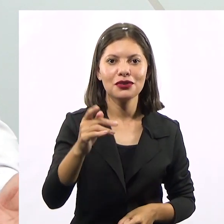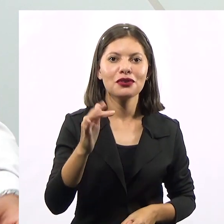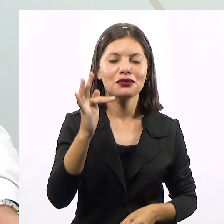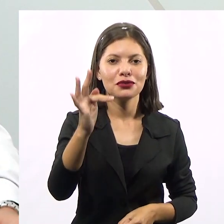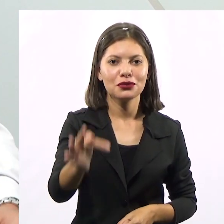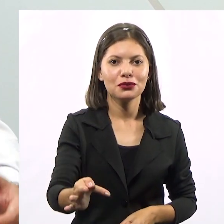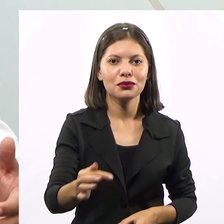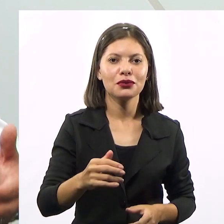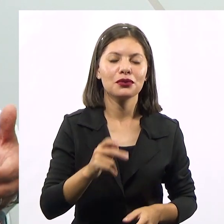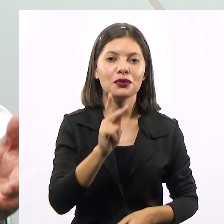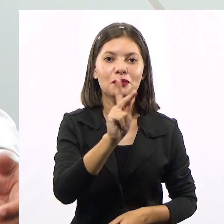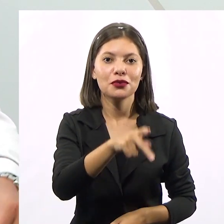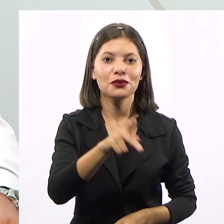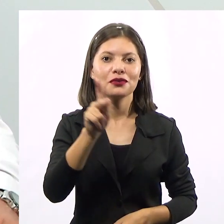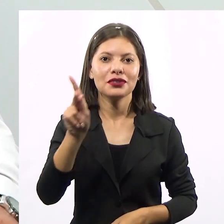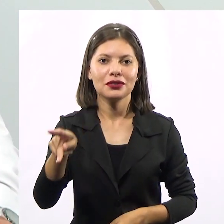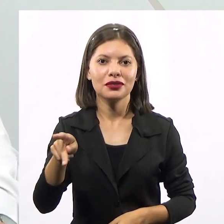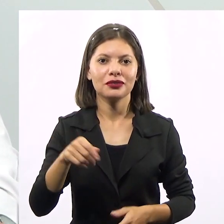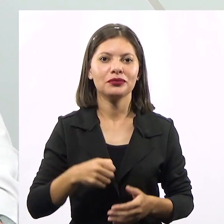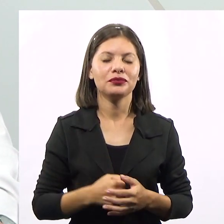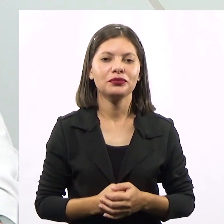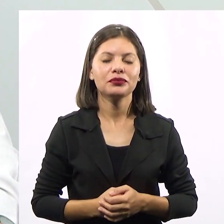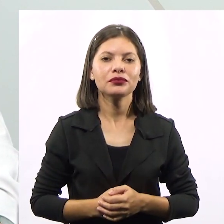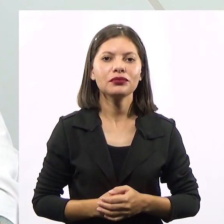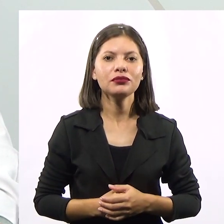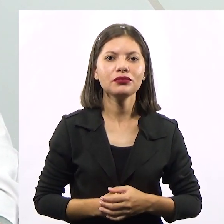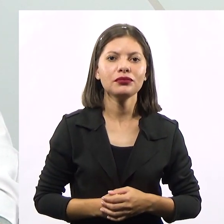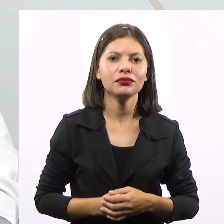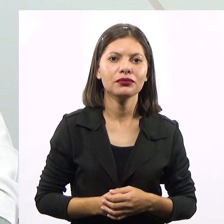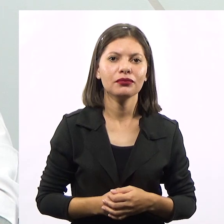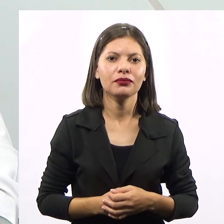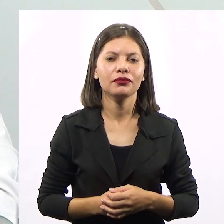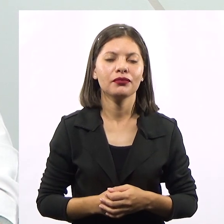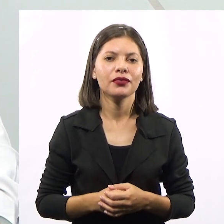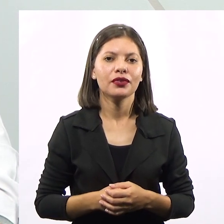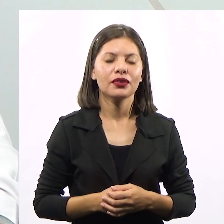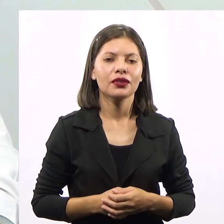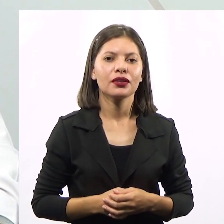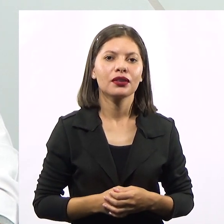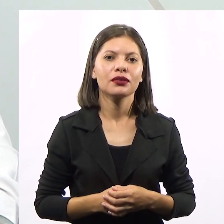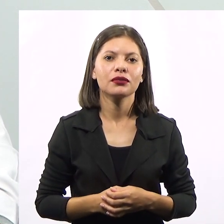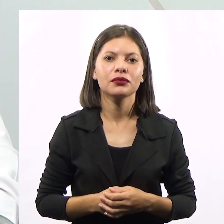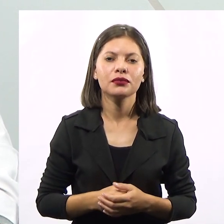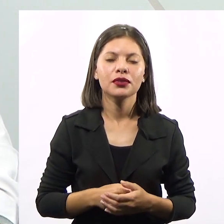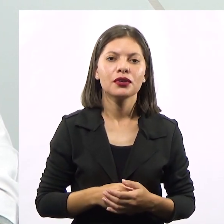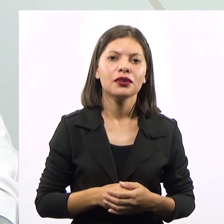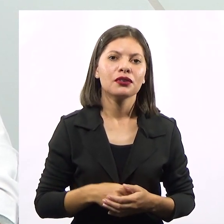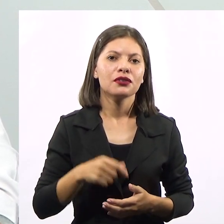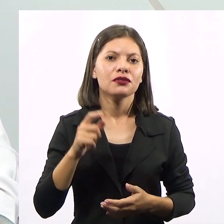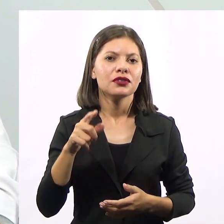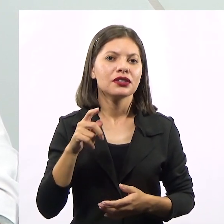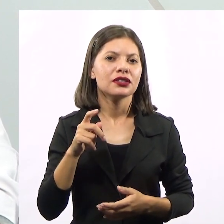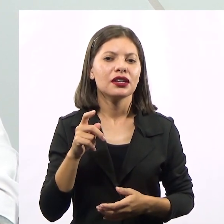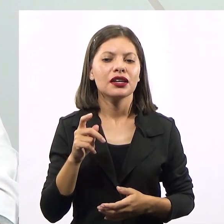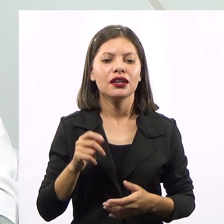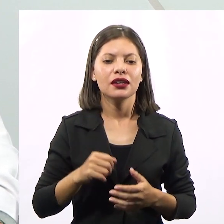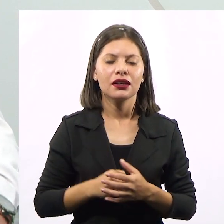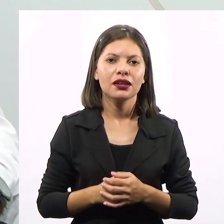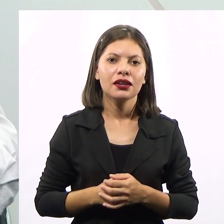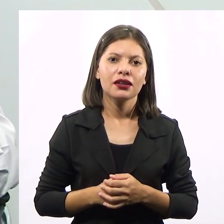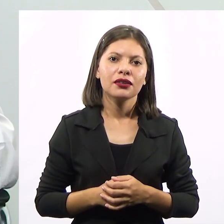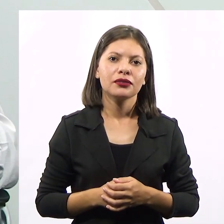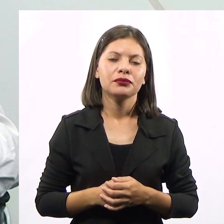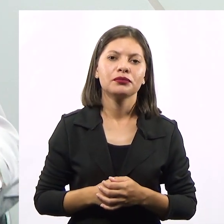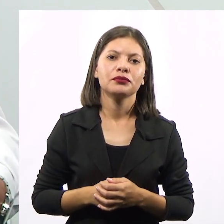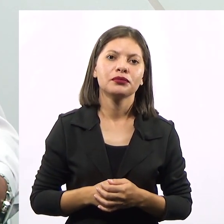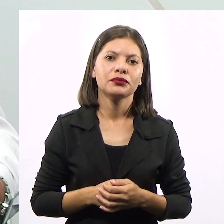eu desejo isso, que vocês estejam também no outro lado da condição que é de ser educador. E ao ser educador, você vai lidar